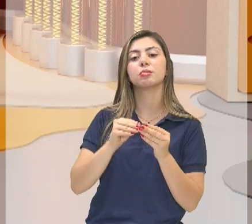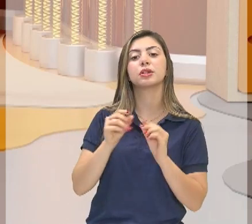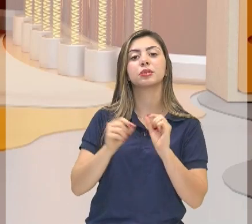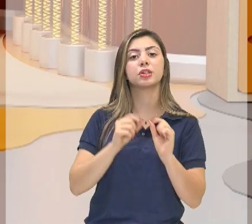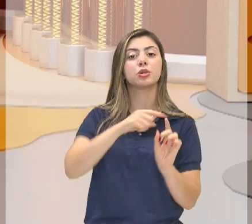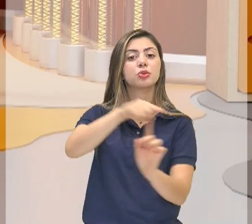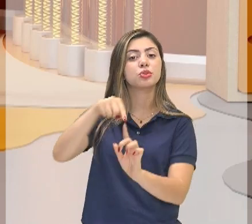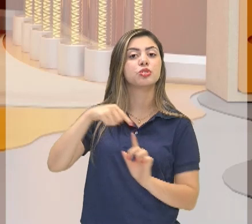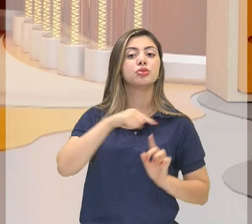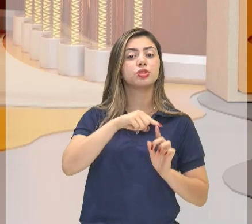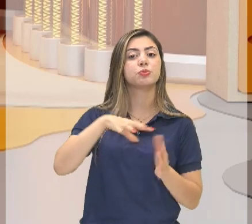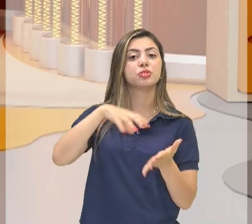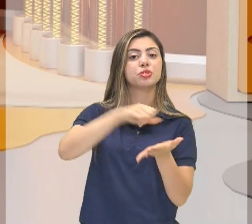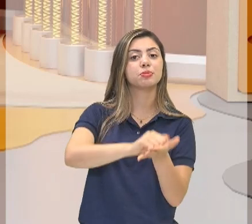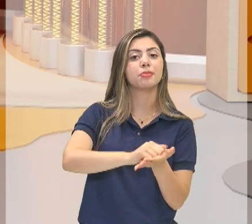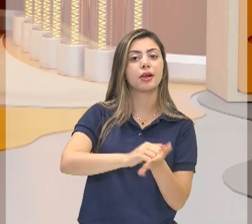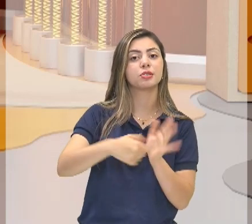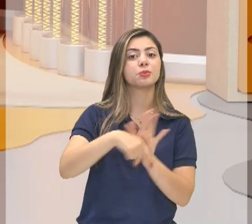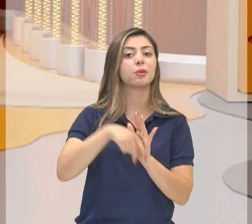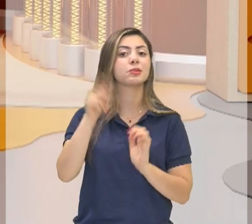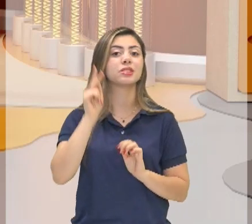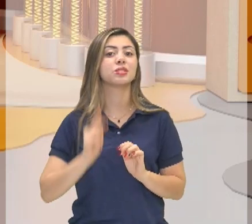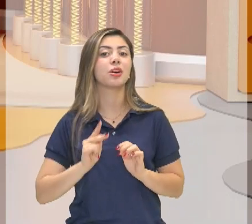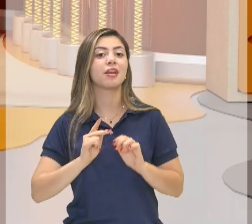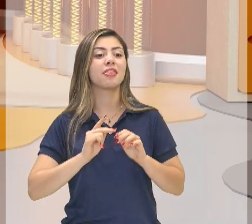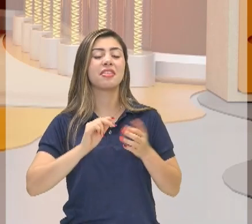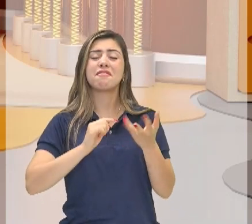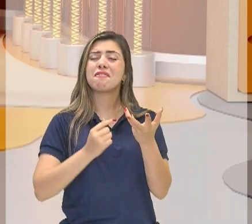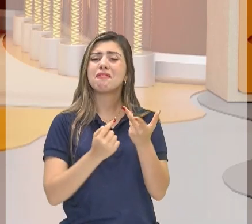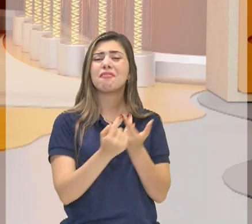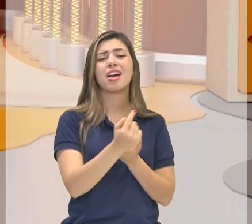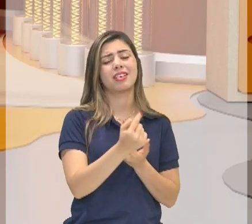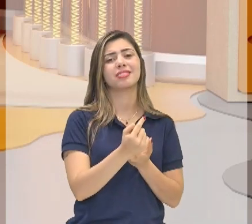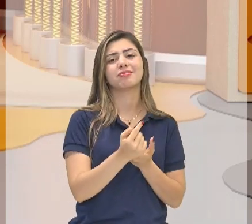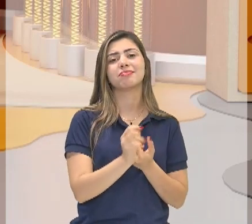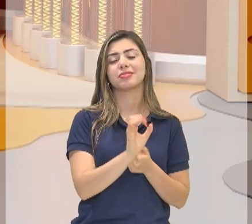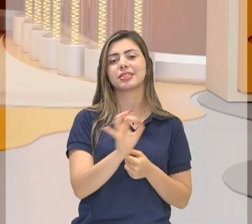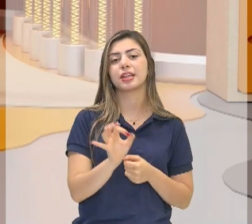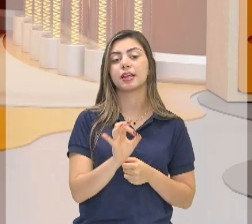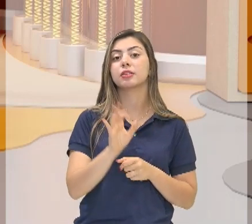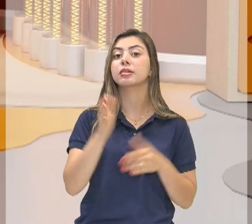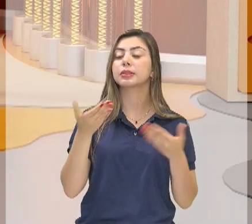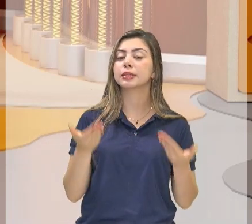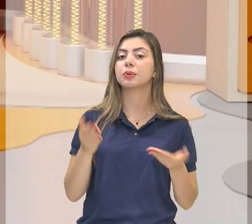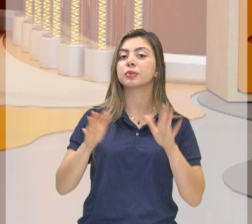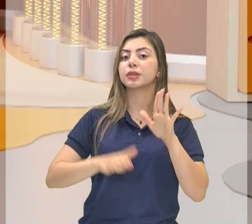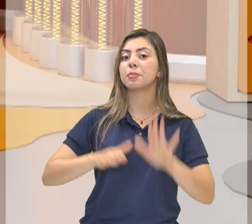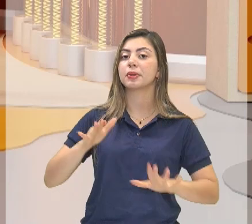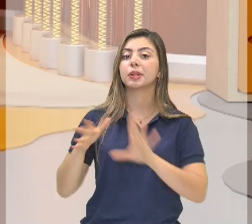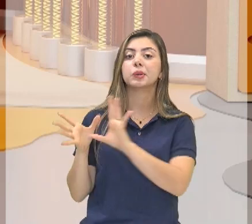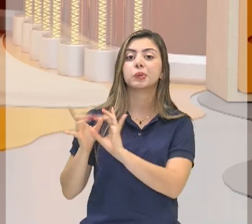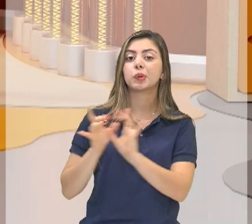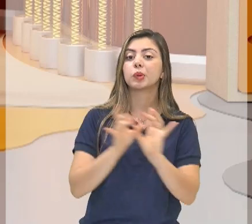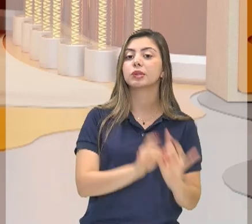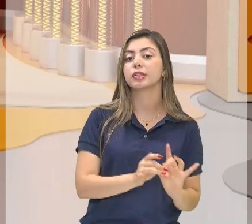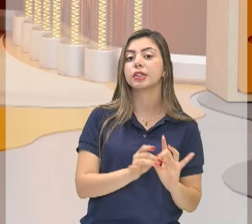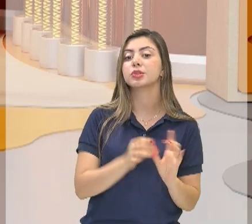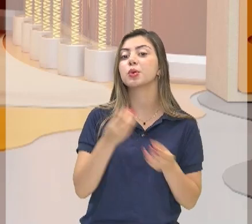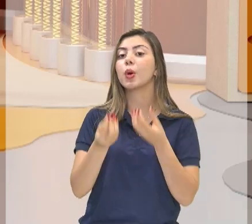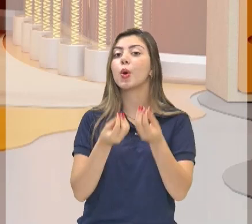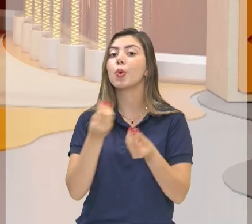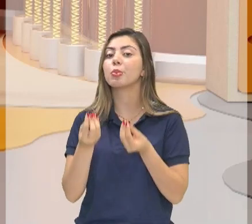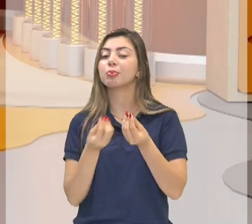são diversas. E, dependendo do contexto, elas vão dar,